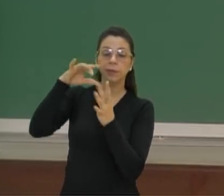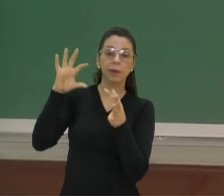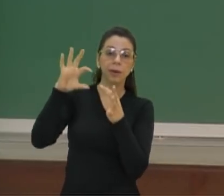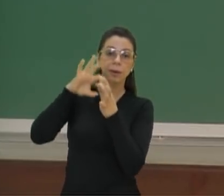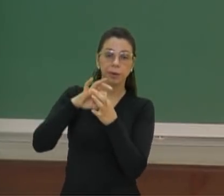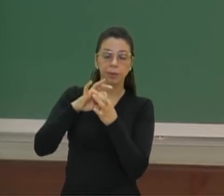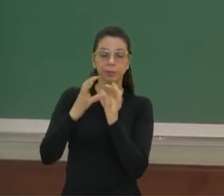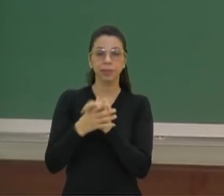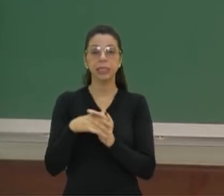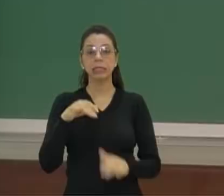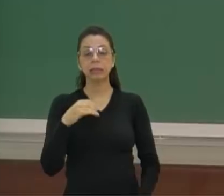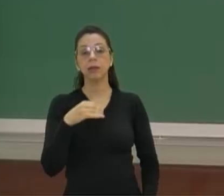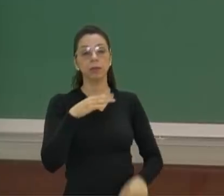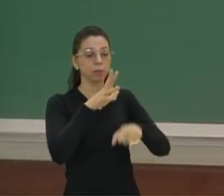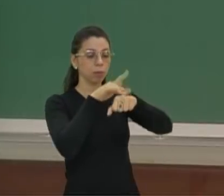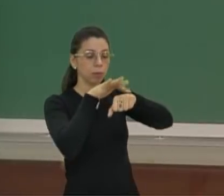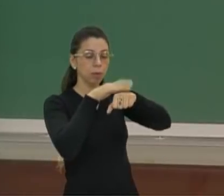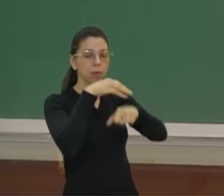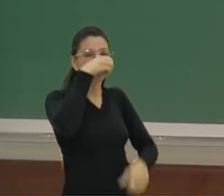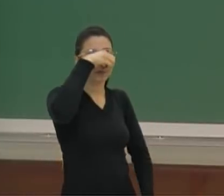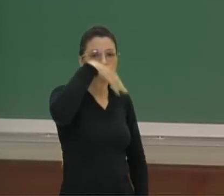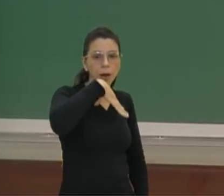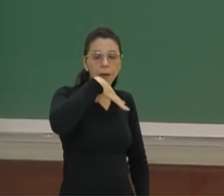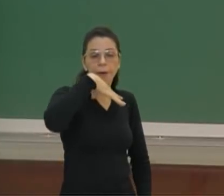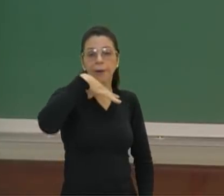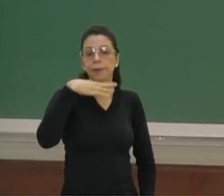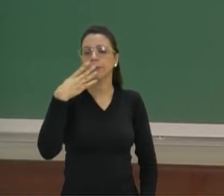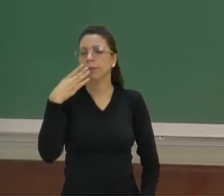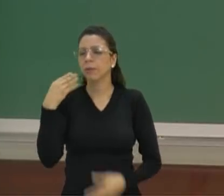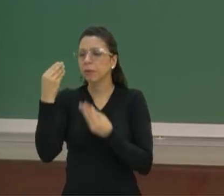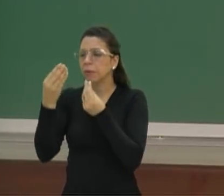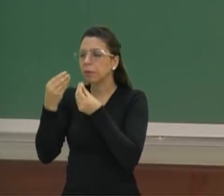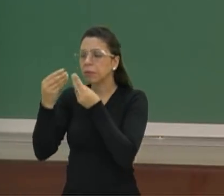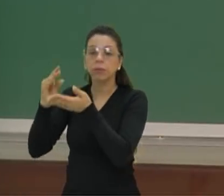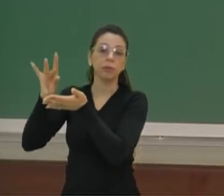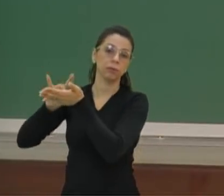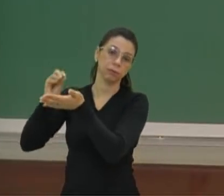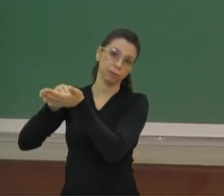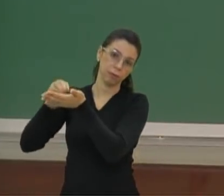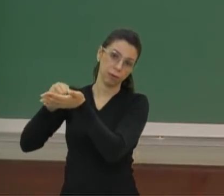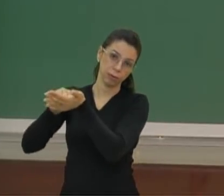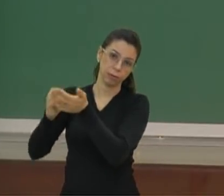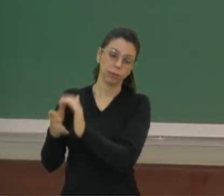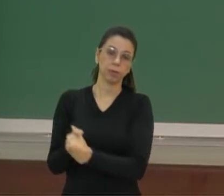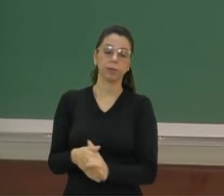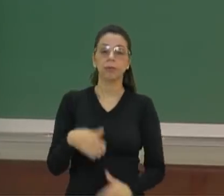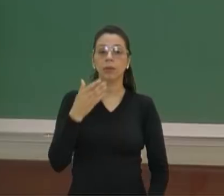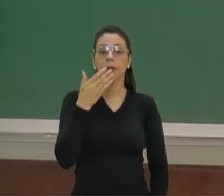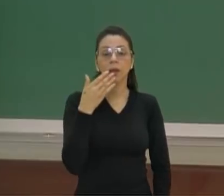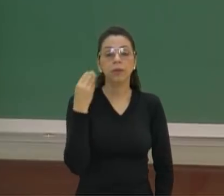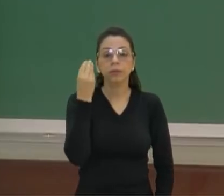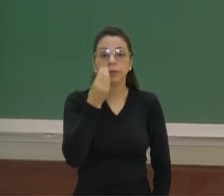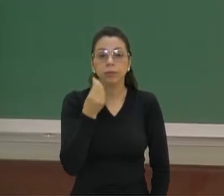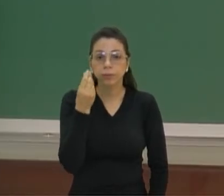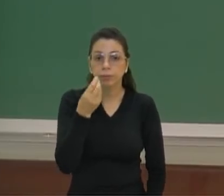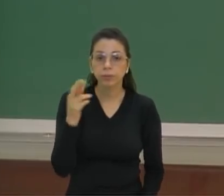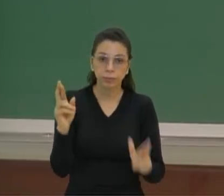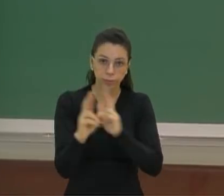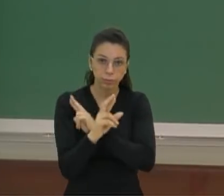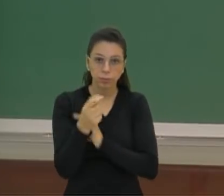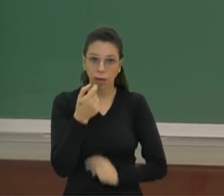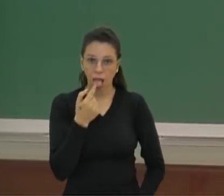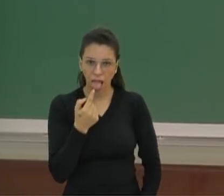não são tão acentuados. Lembra que a gente falou isso? Então, o paladar é aquele sentido associado à